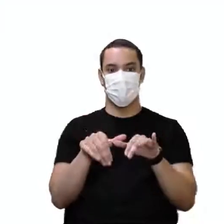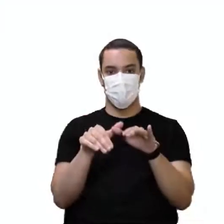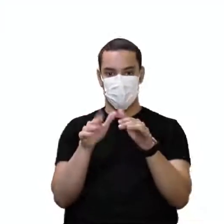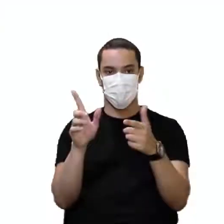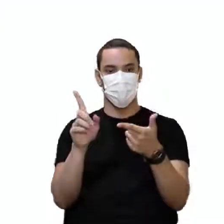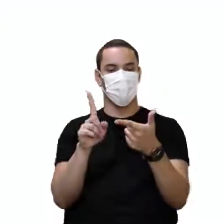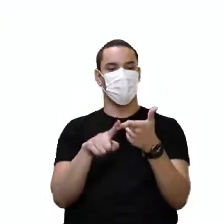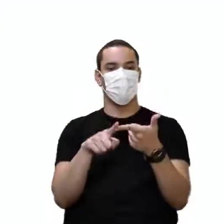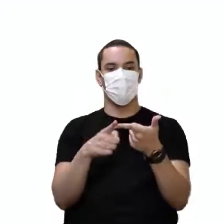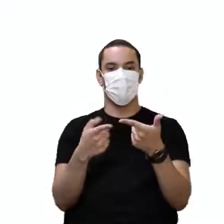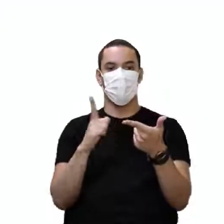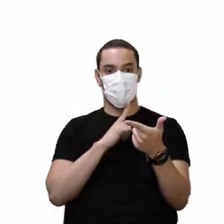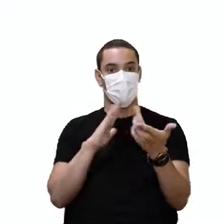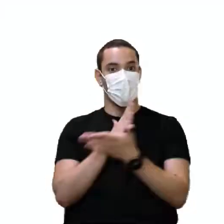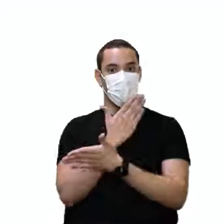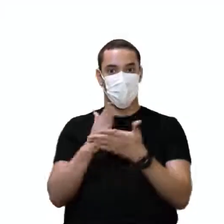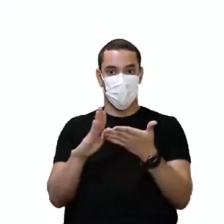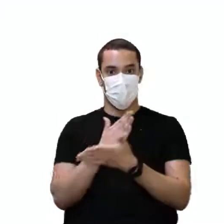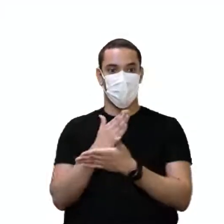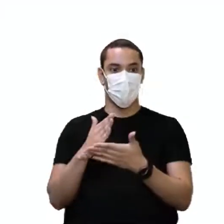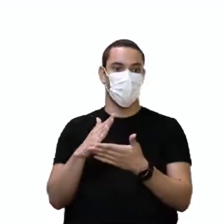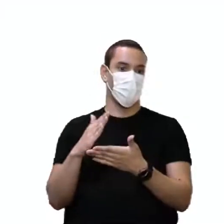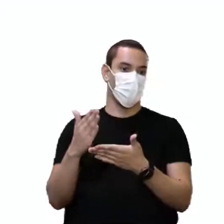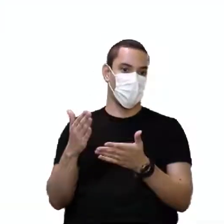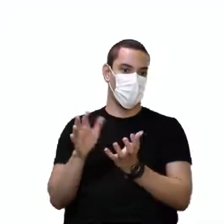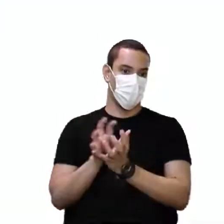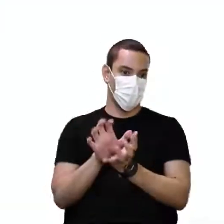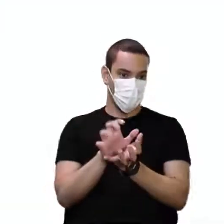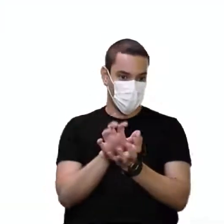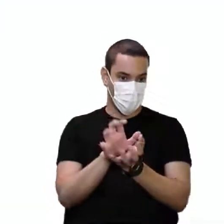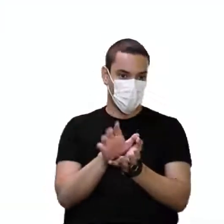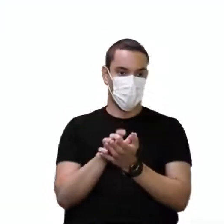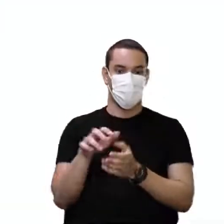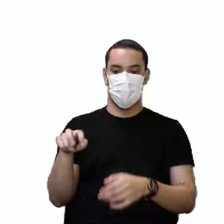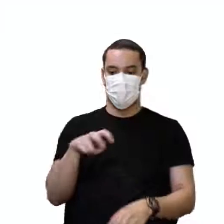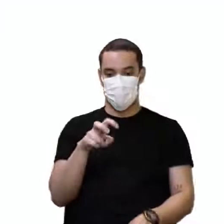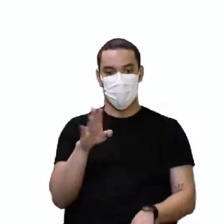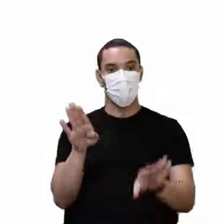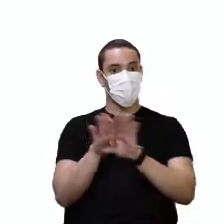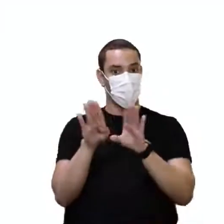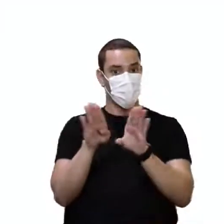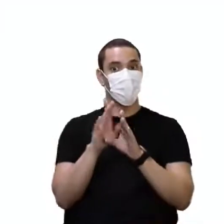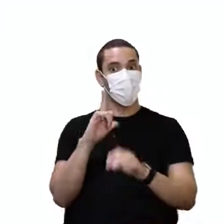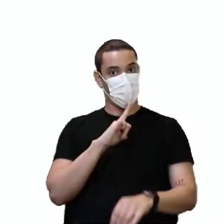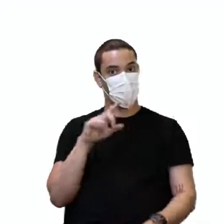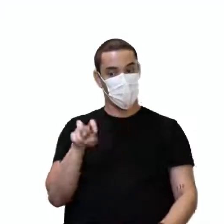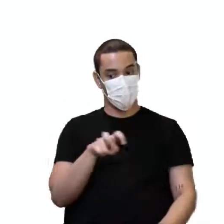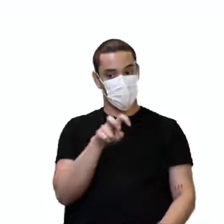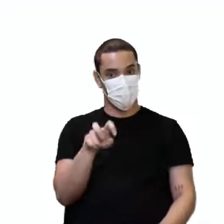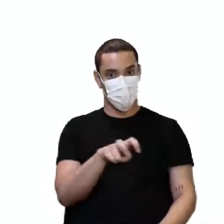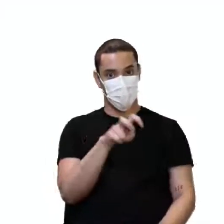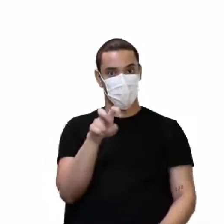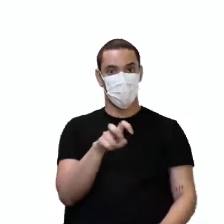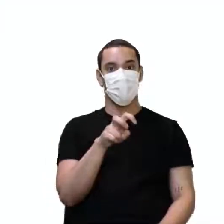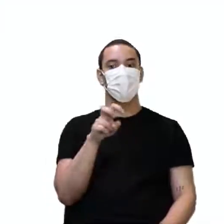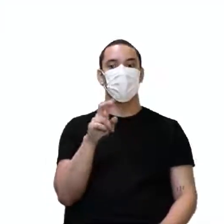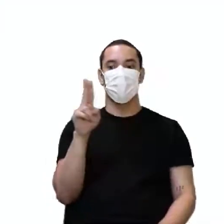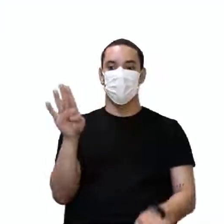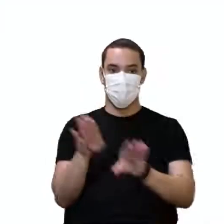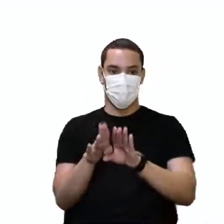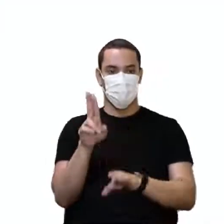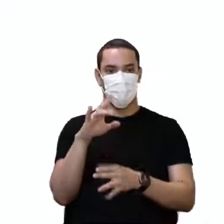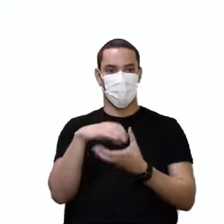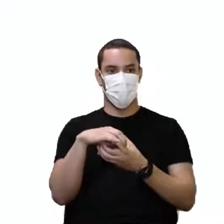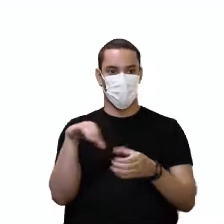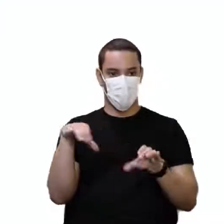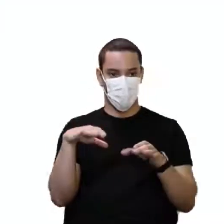tem répteis, tá? E assim como a gente está mostrando aqui o jacaré, também tem serpentes, tá bom? Que também põem ovos